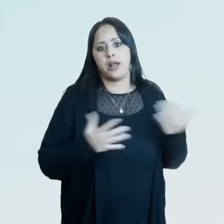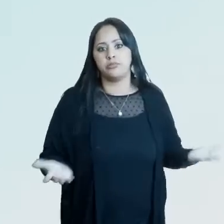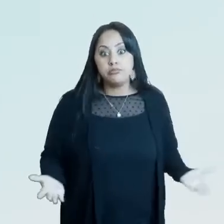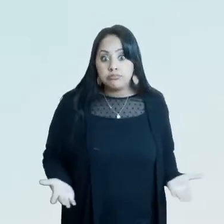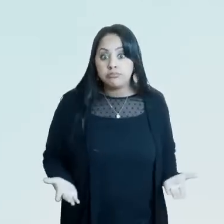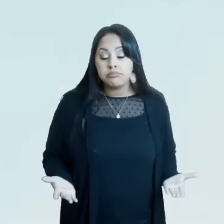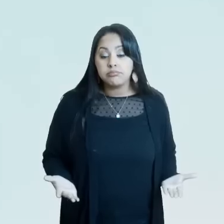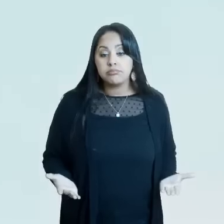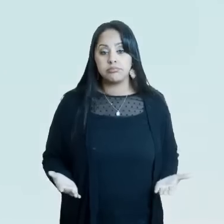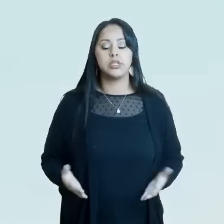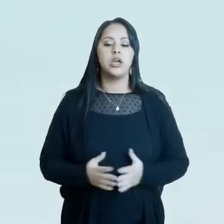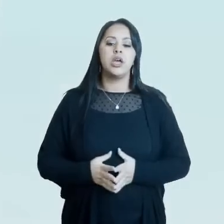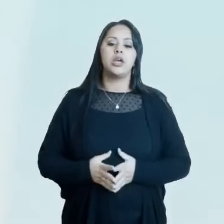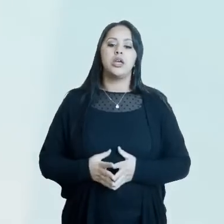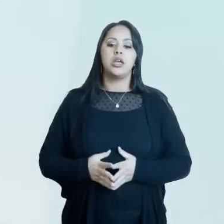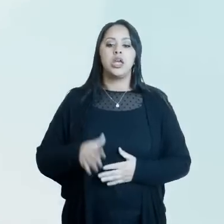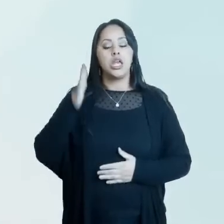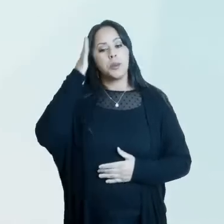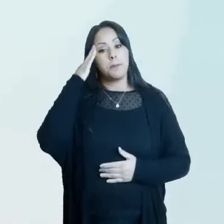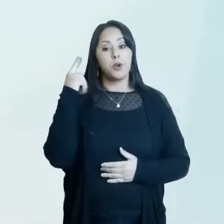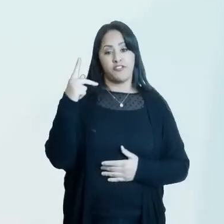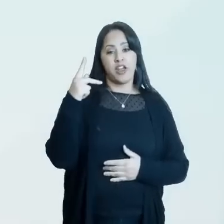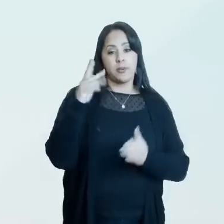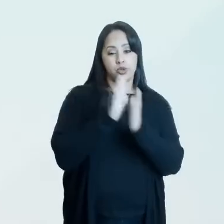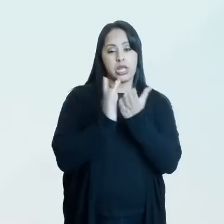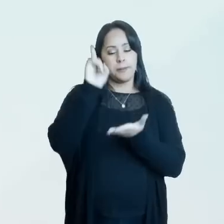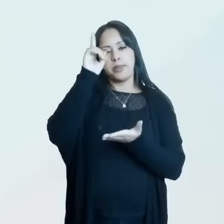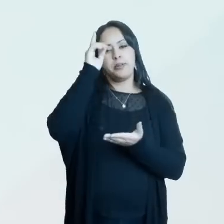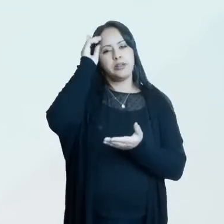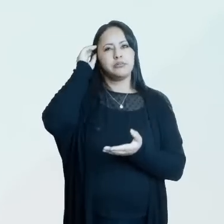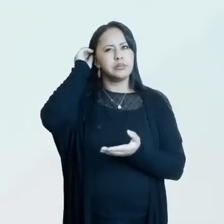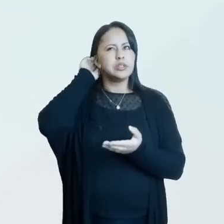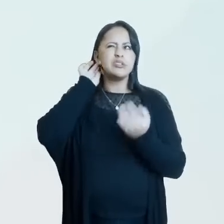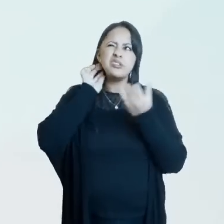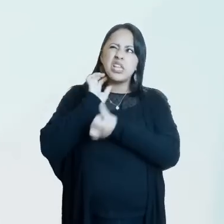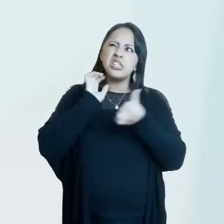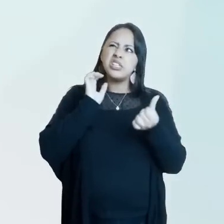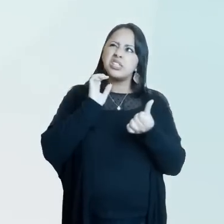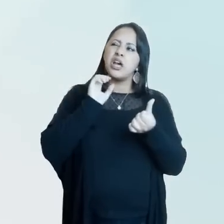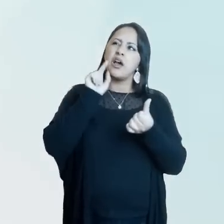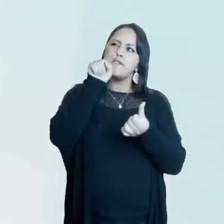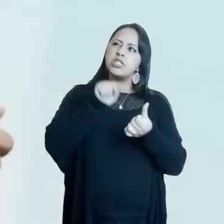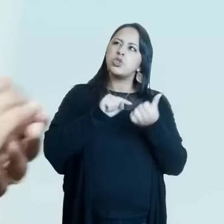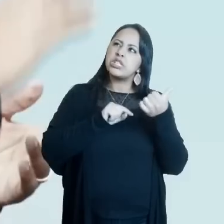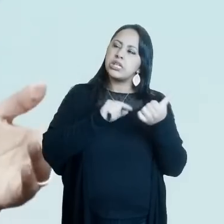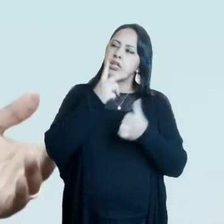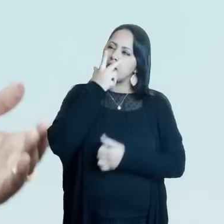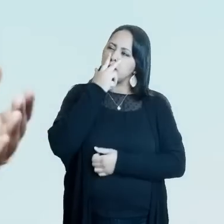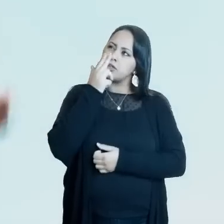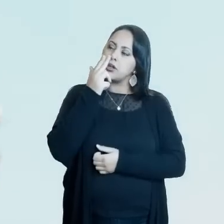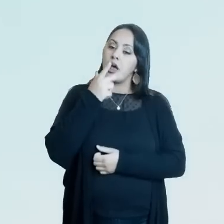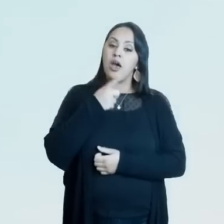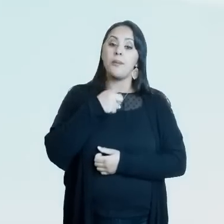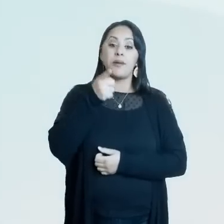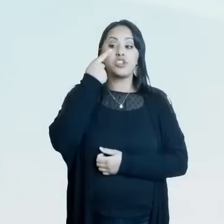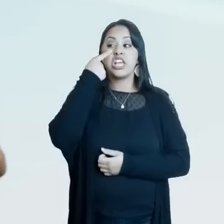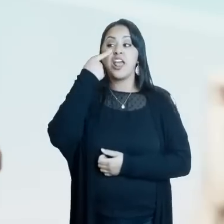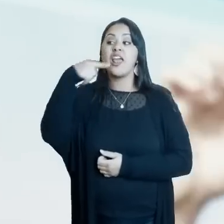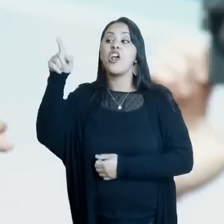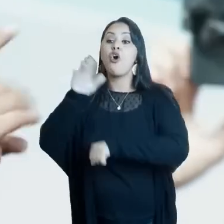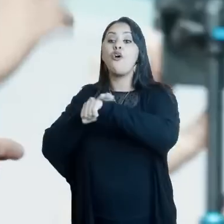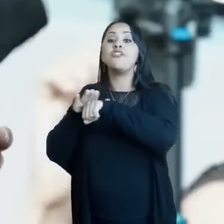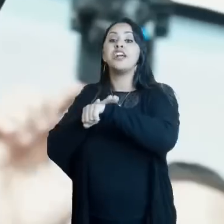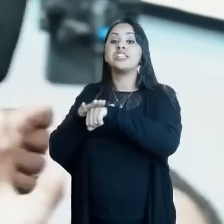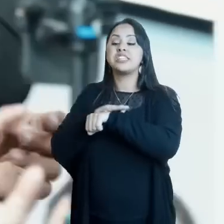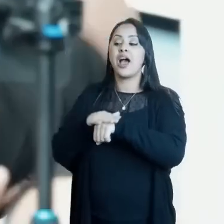engano, Provérbios 6:6. Se for, vou ter acertado muito bem na memória. Cuidado, vai ter com a preguiça,